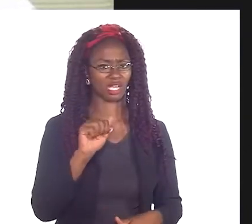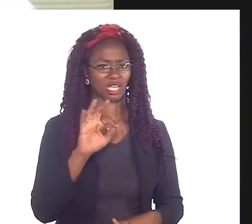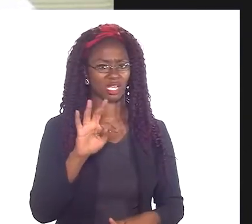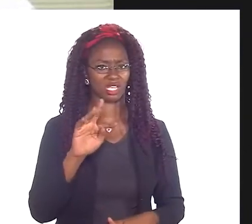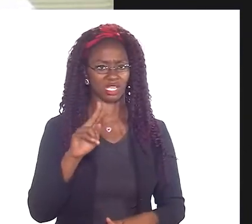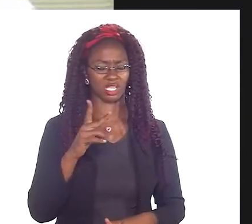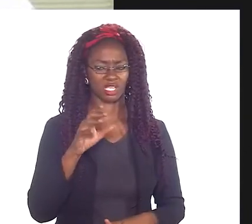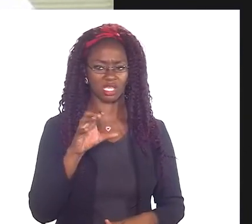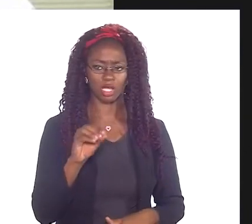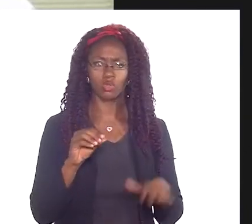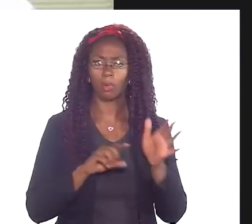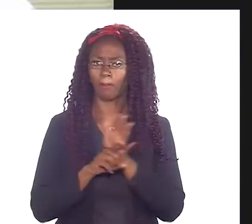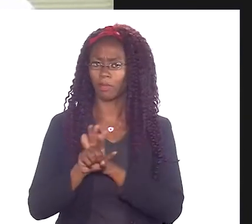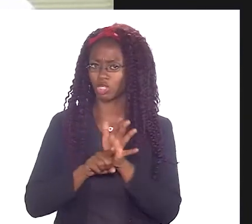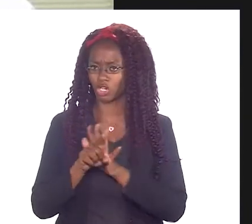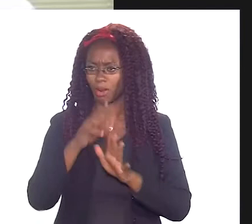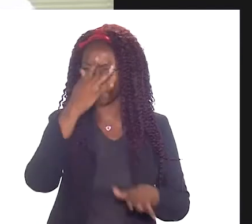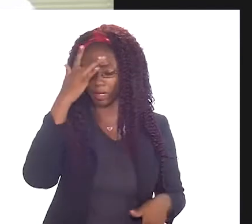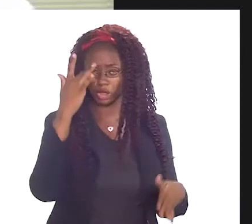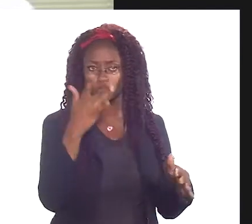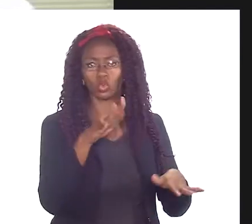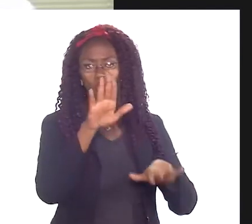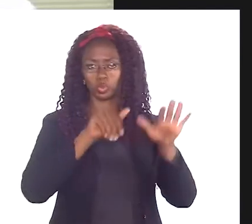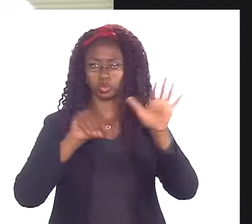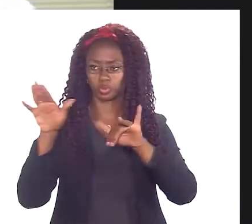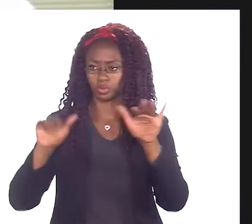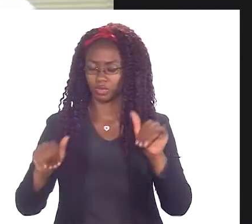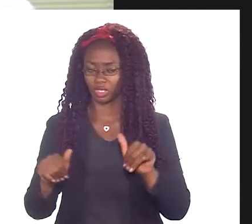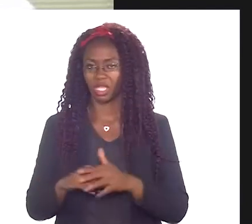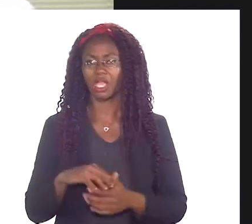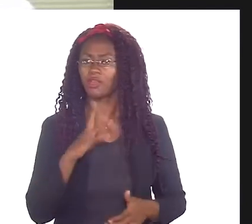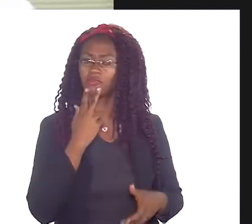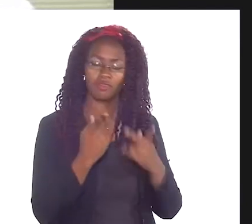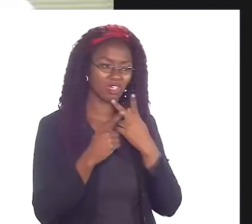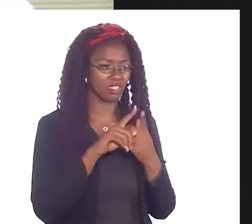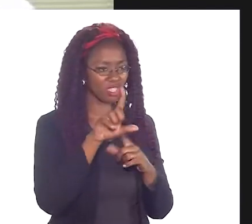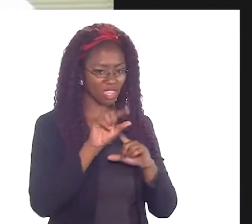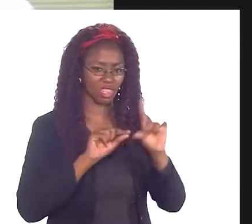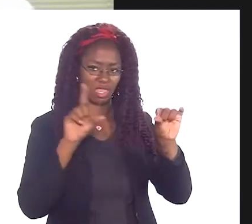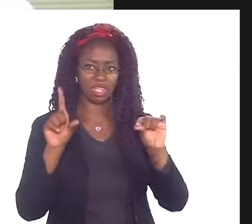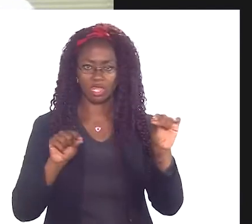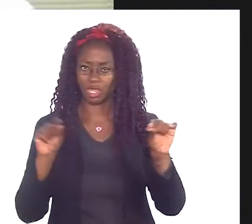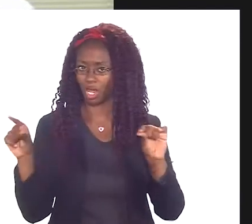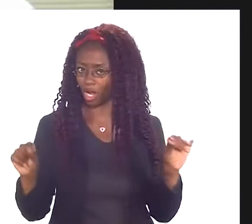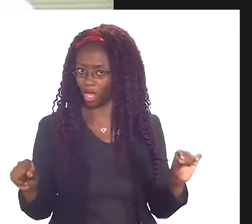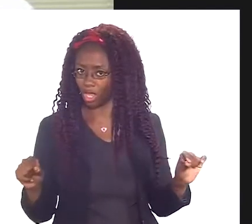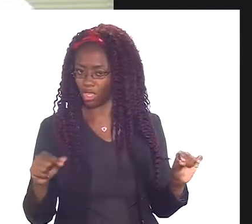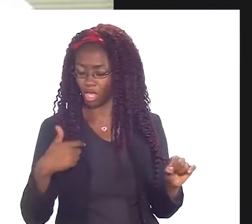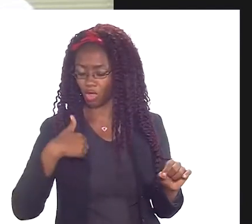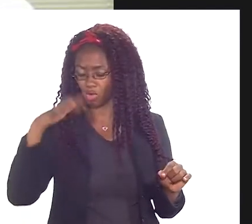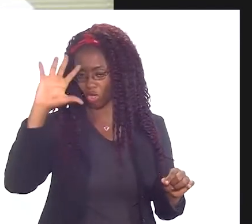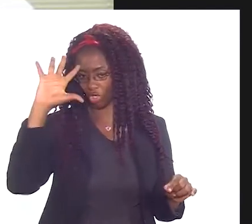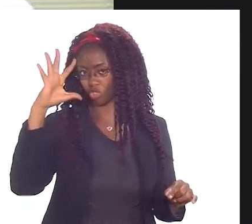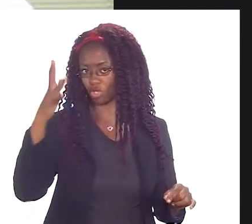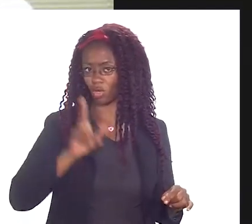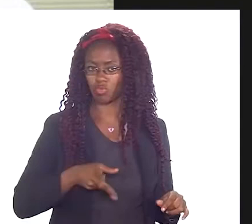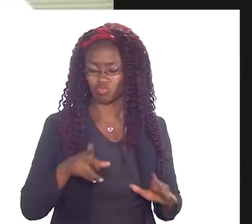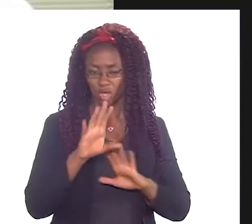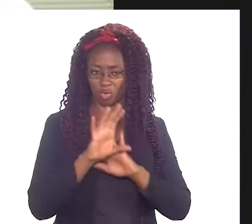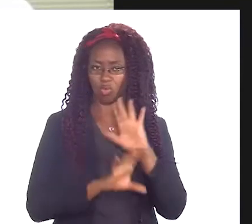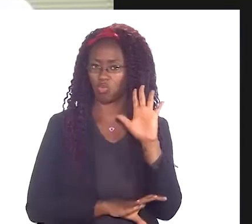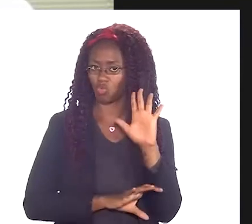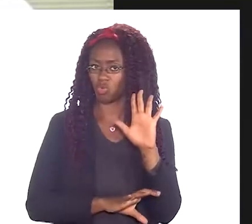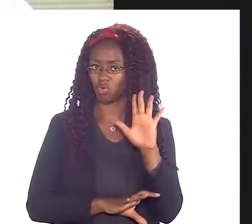com recrutadores e chegou à conclusão de que os selecionadores tomam a decisão de dar seguimento